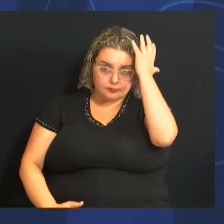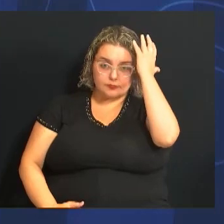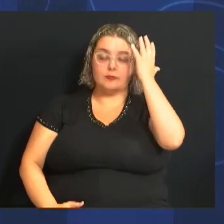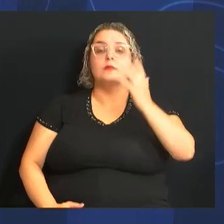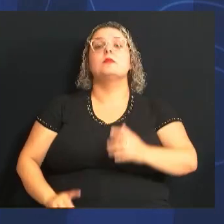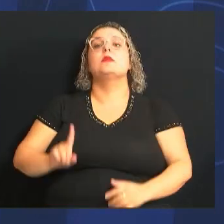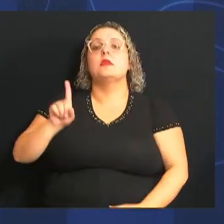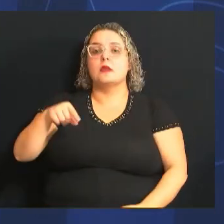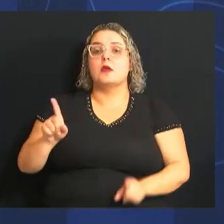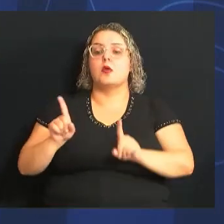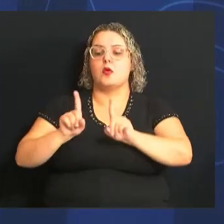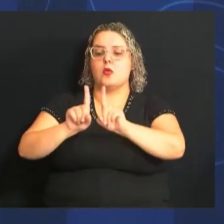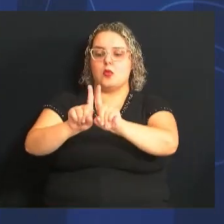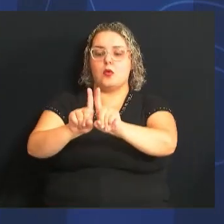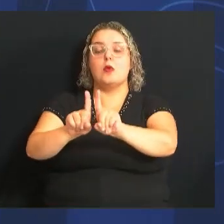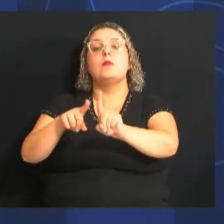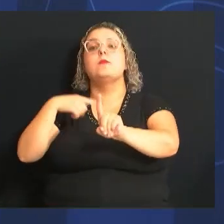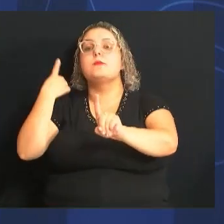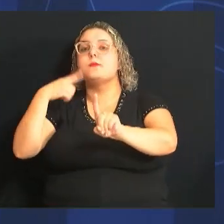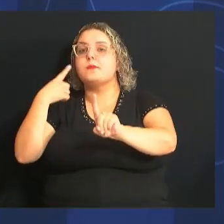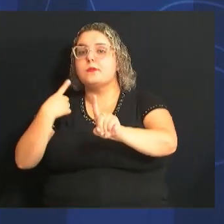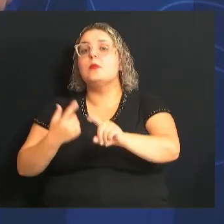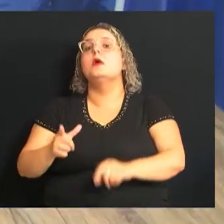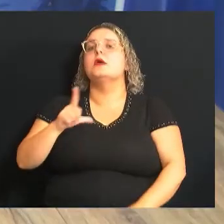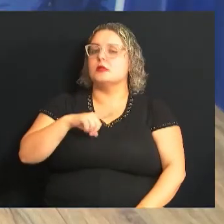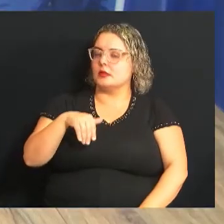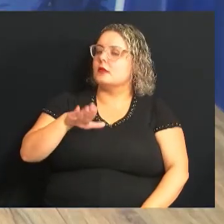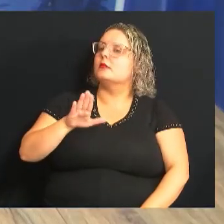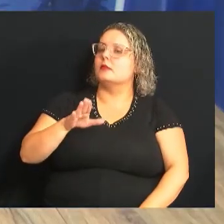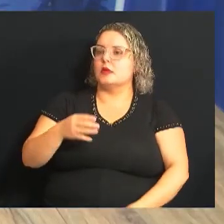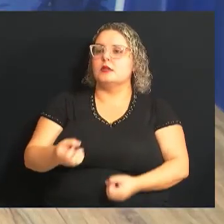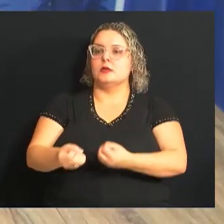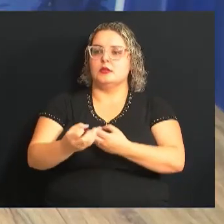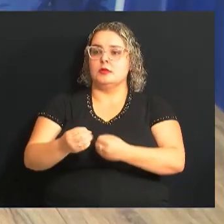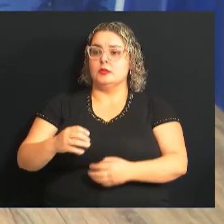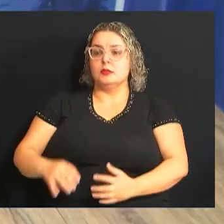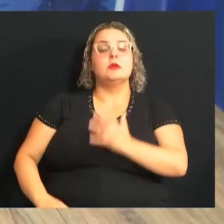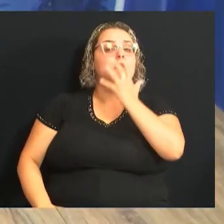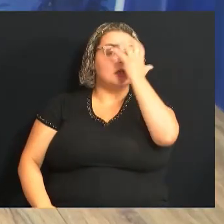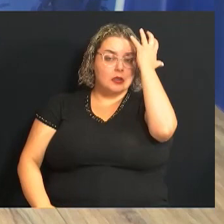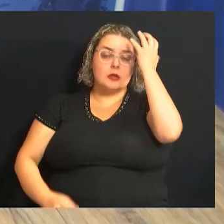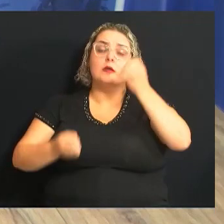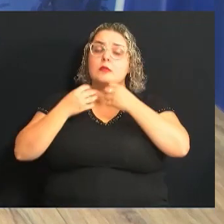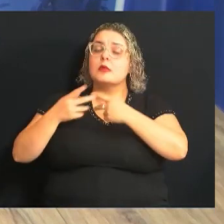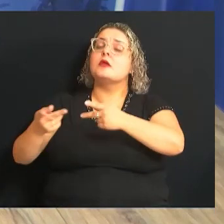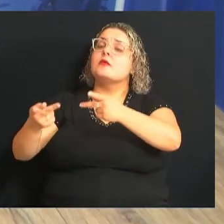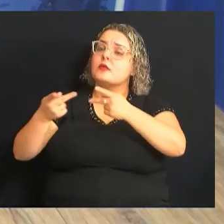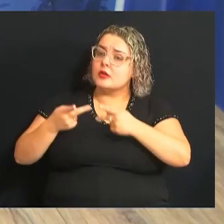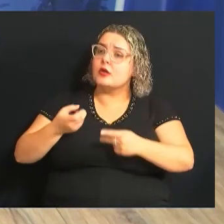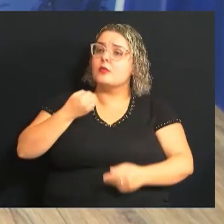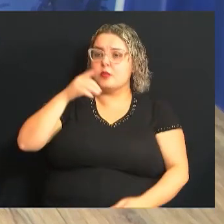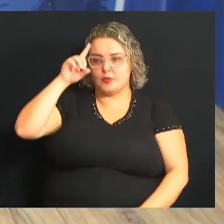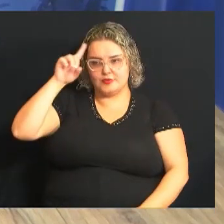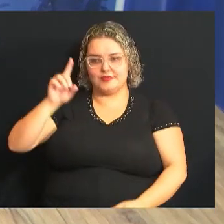ao lado de um advogado e que tem mais informações. Então, Dalila, seja bem-vinda e bom dia.